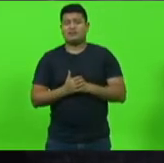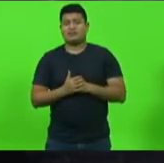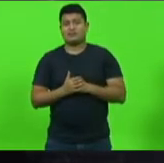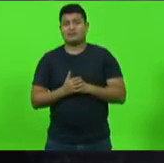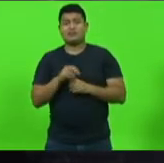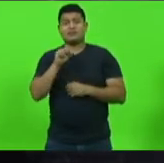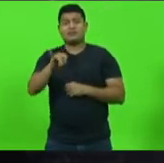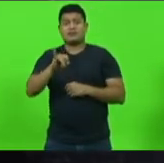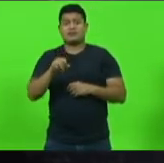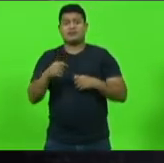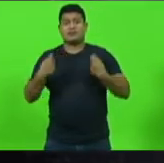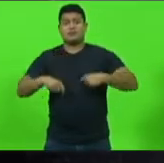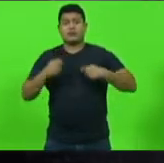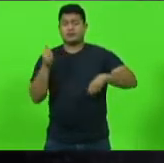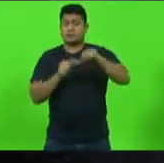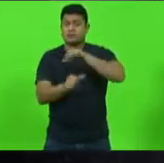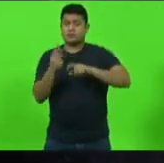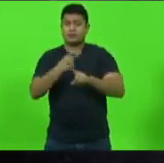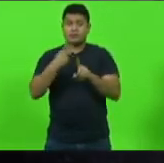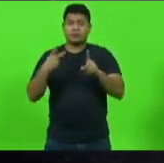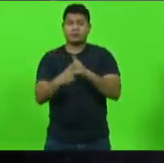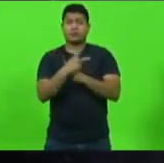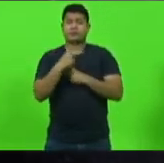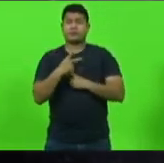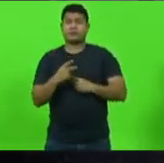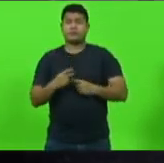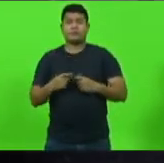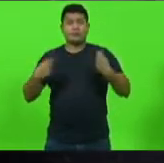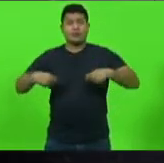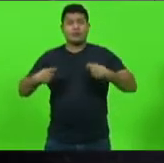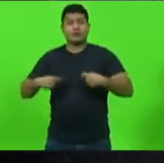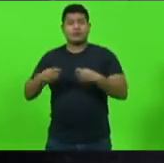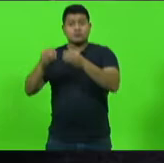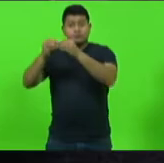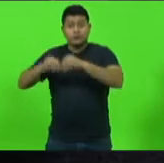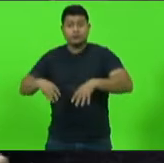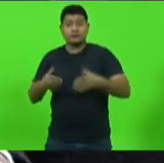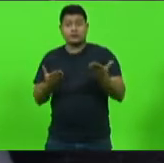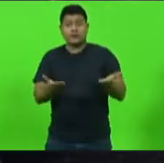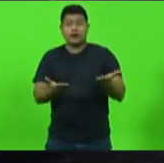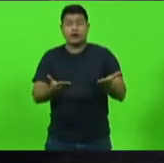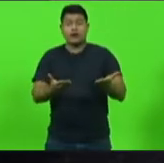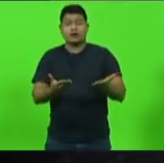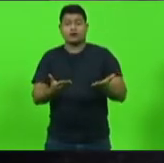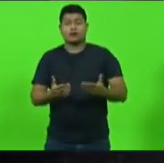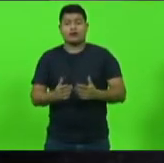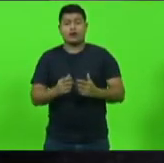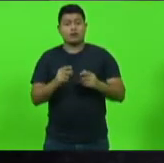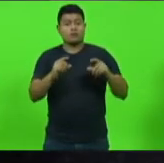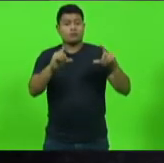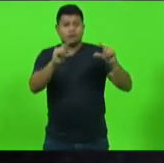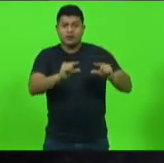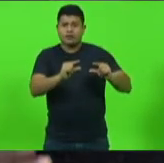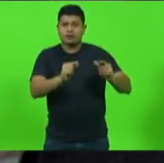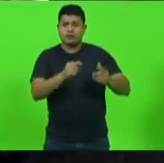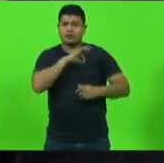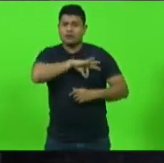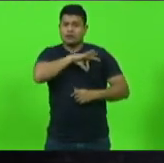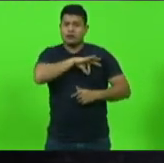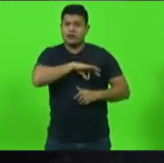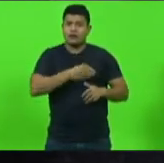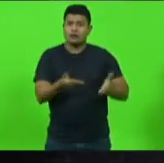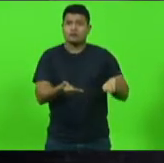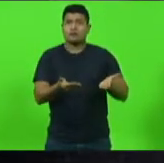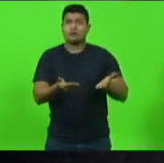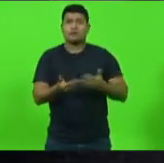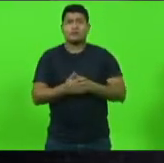Previdência, se precisou machucar o pequeno trabalhador público, meu Deus, aonde é que está